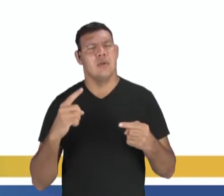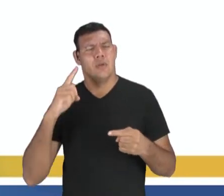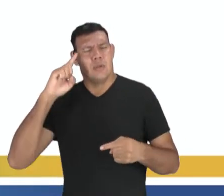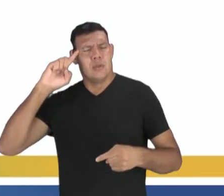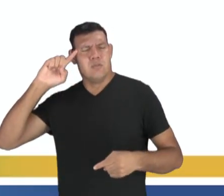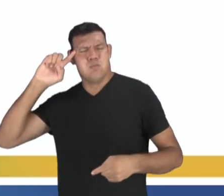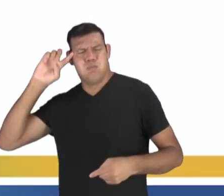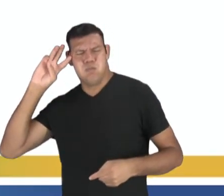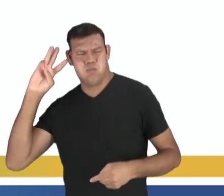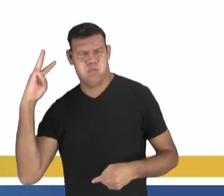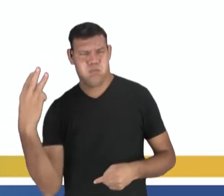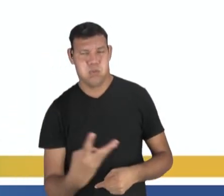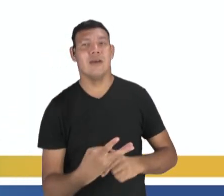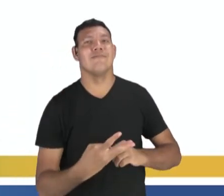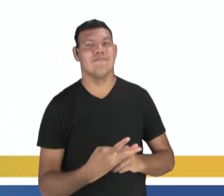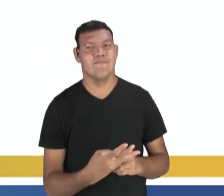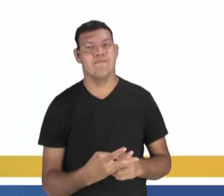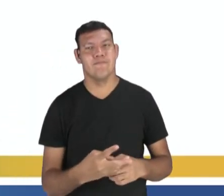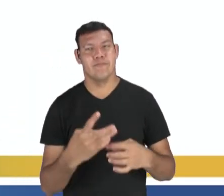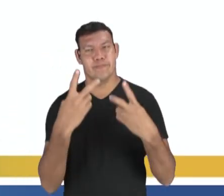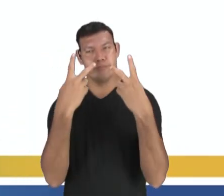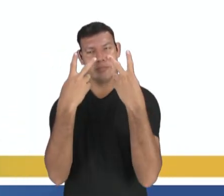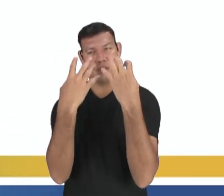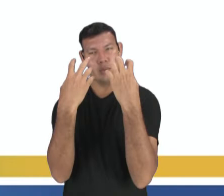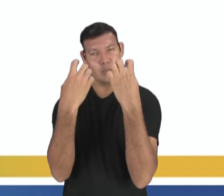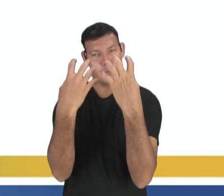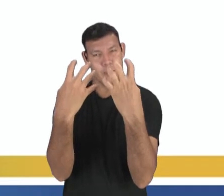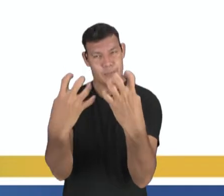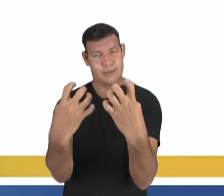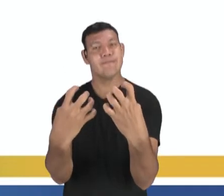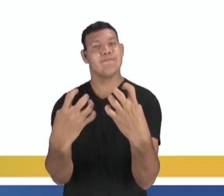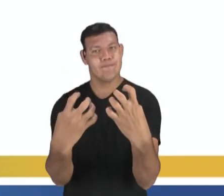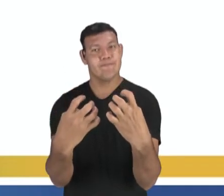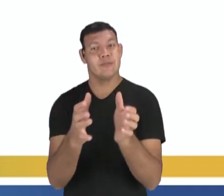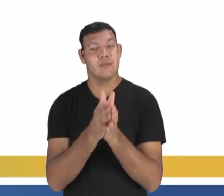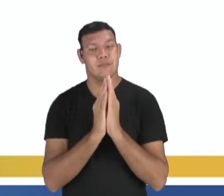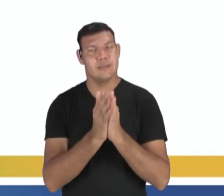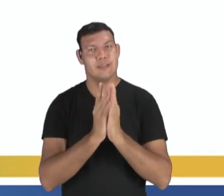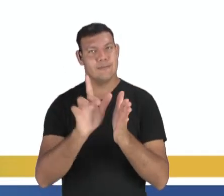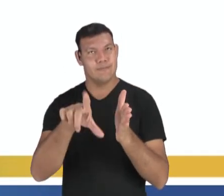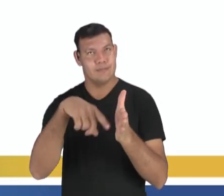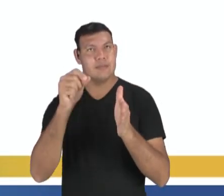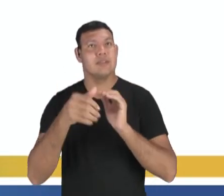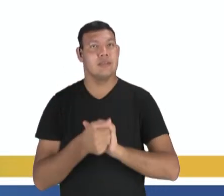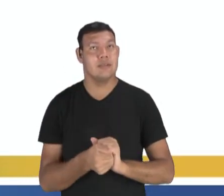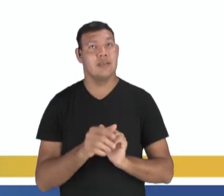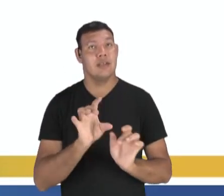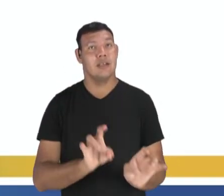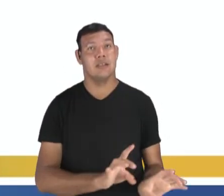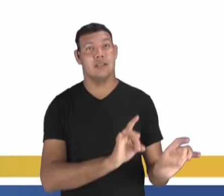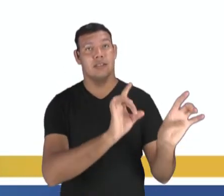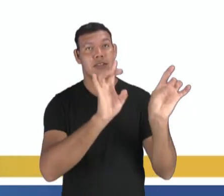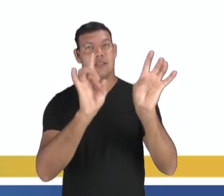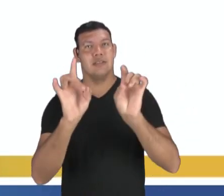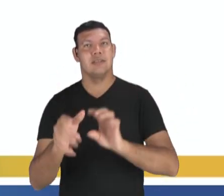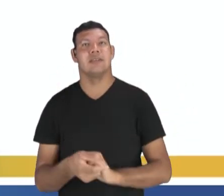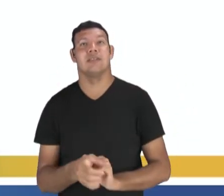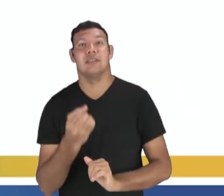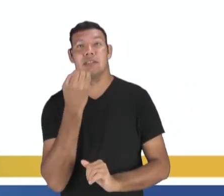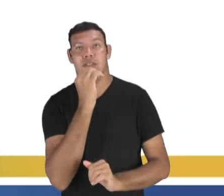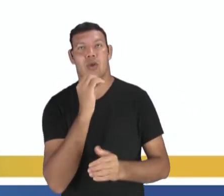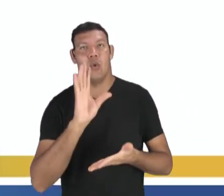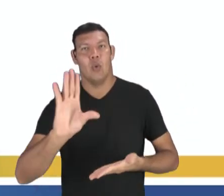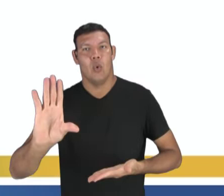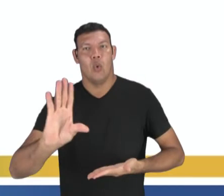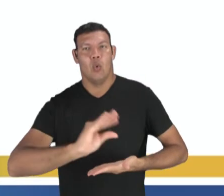de pessoas são atraídas por essa loteria Especialmente quando o prêmio se